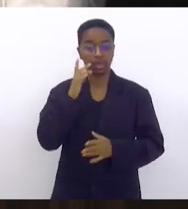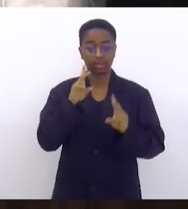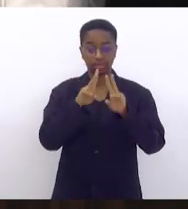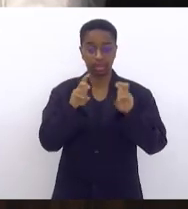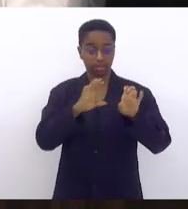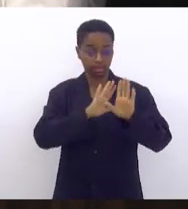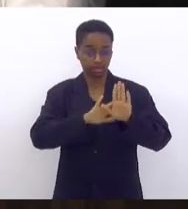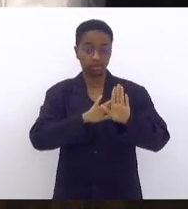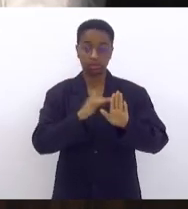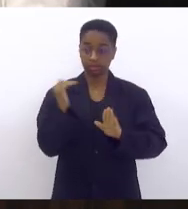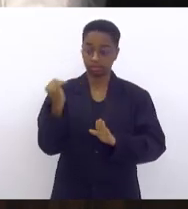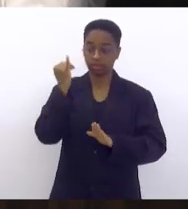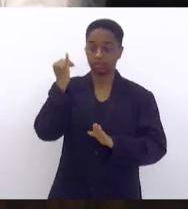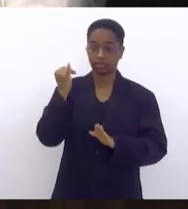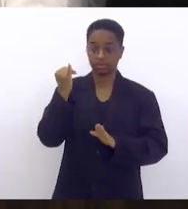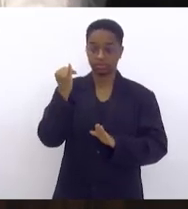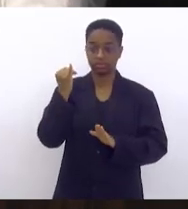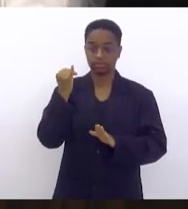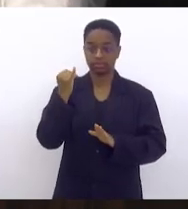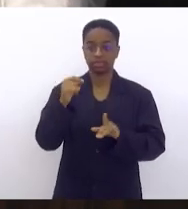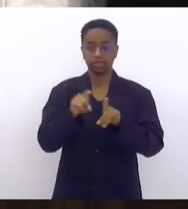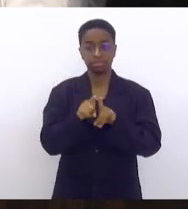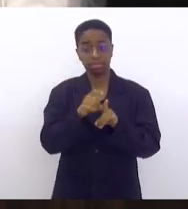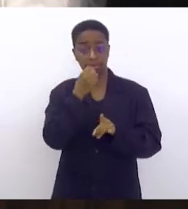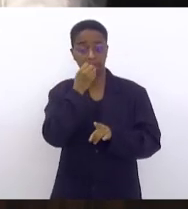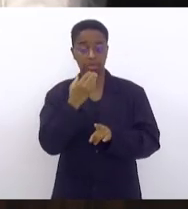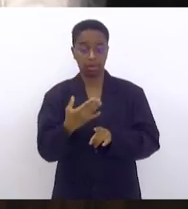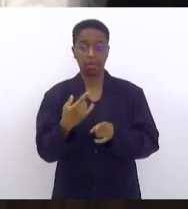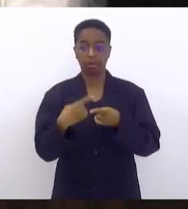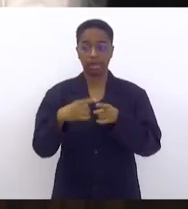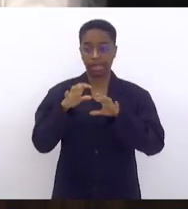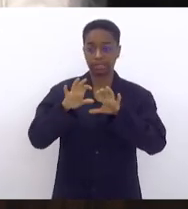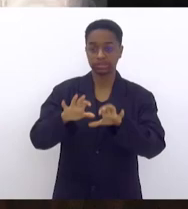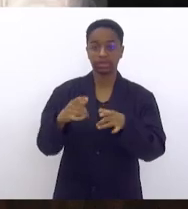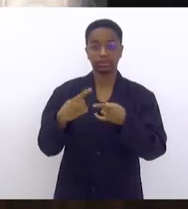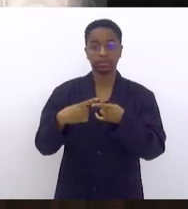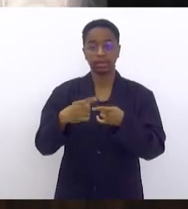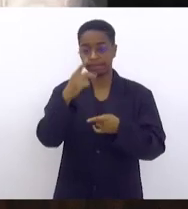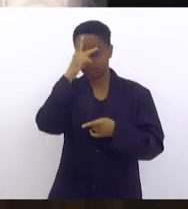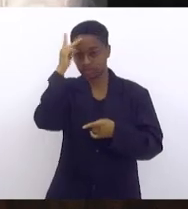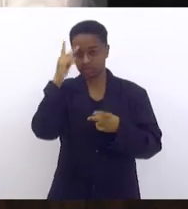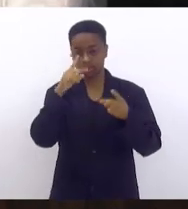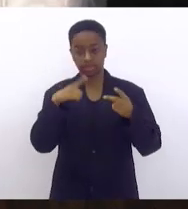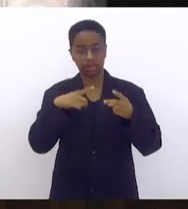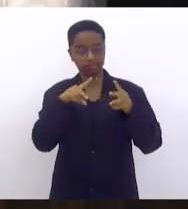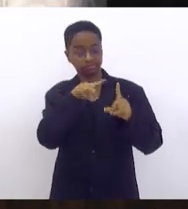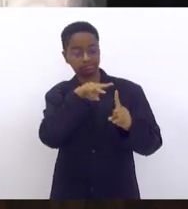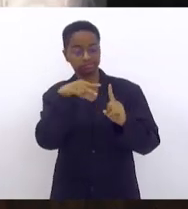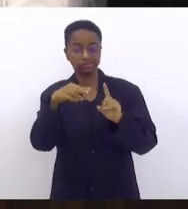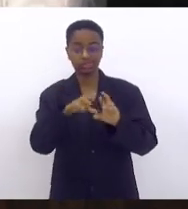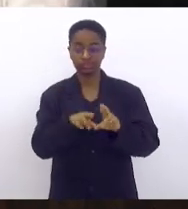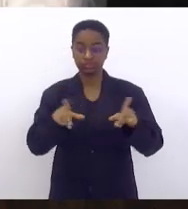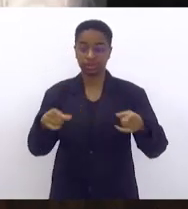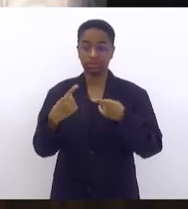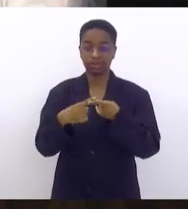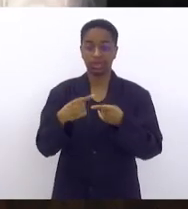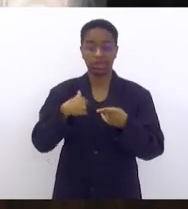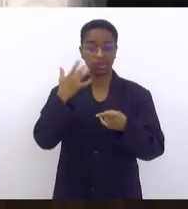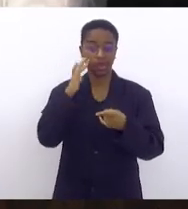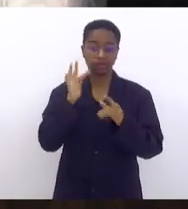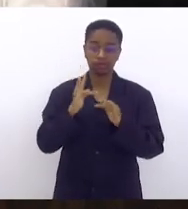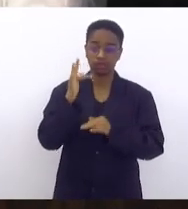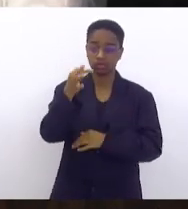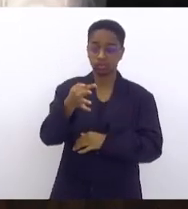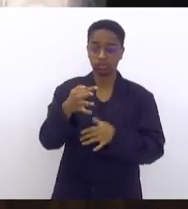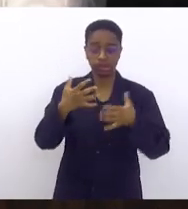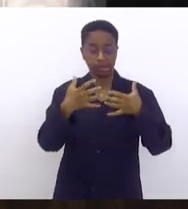né, as pessoas, e que bom que é assim, né, pessoas que têm uma visão de mundo, né, acho que essas caixinhas também, daqui a pouco isso vai acabar, mas